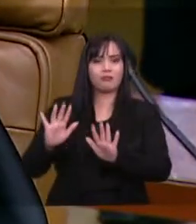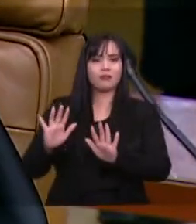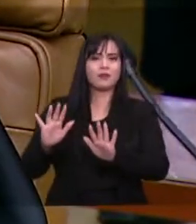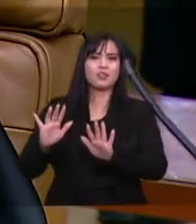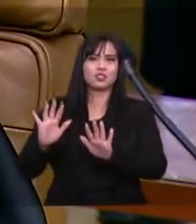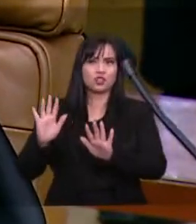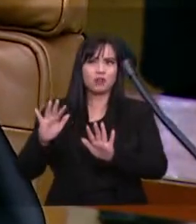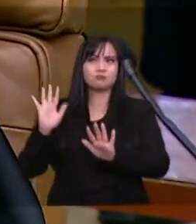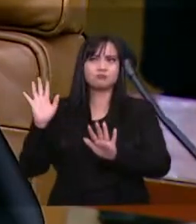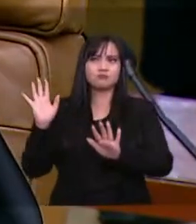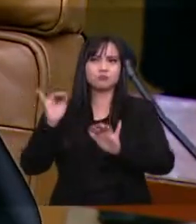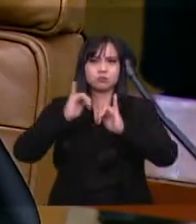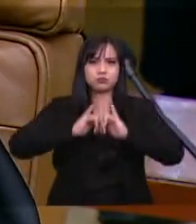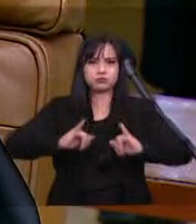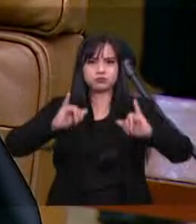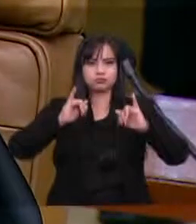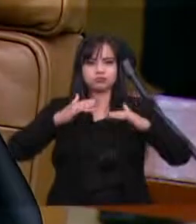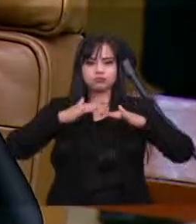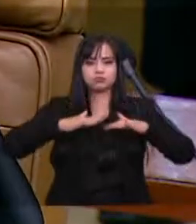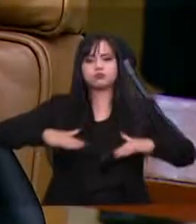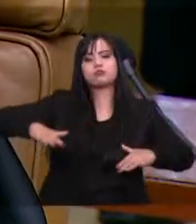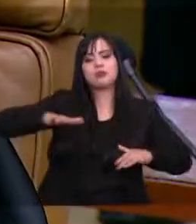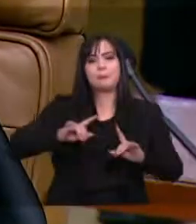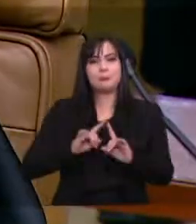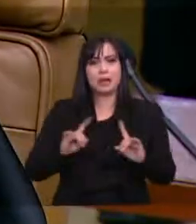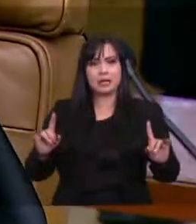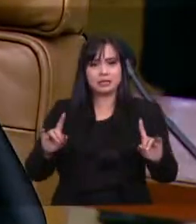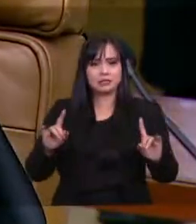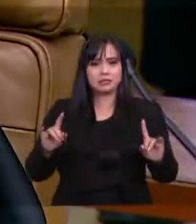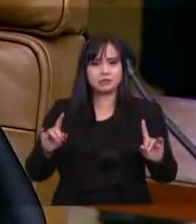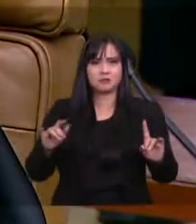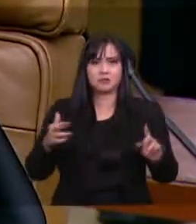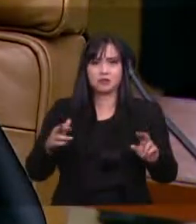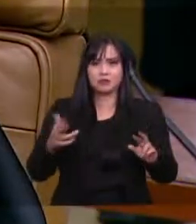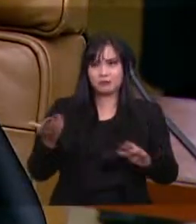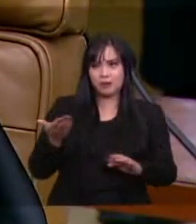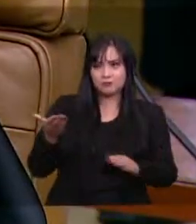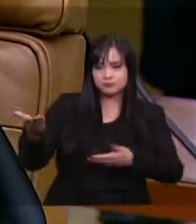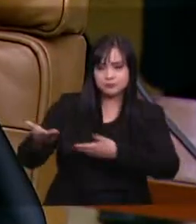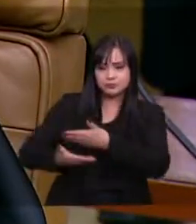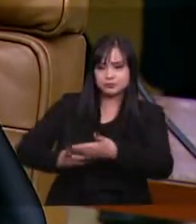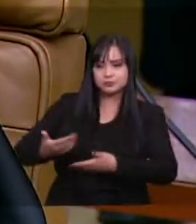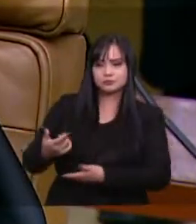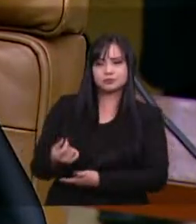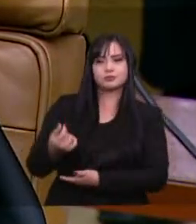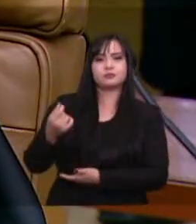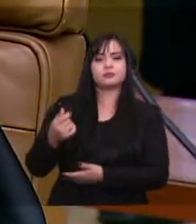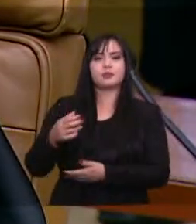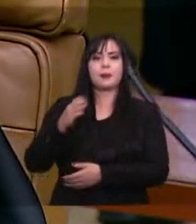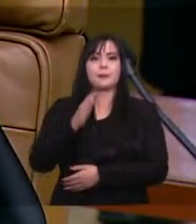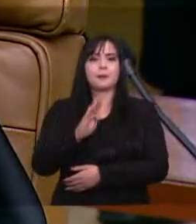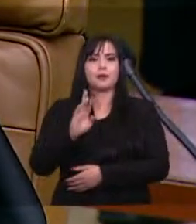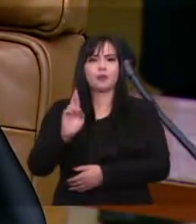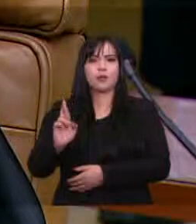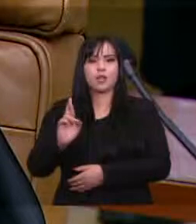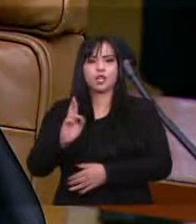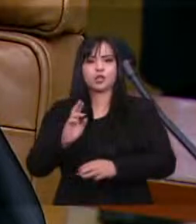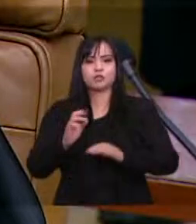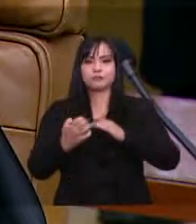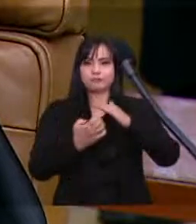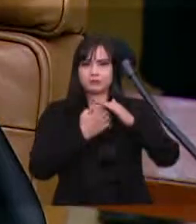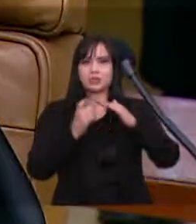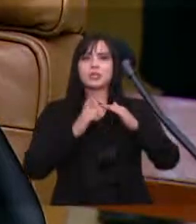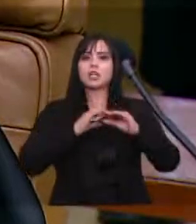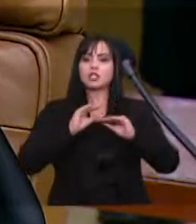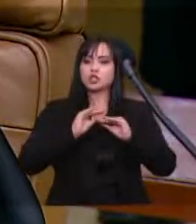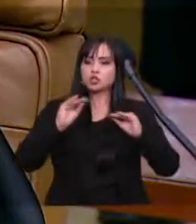algum modo ventilado no curso dos Autos mas eventual pretensão de ressarcimento por parte da BR distribuidora deve